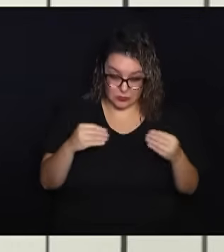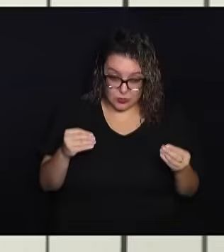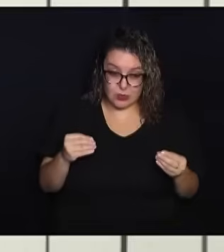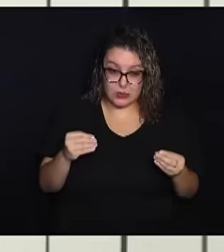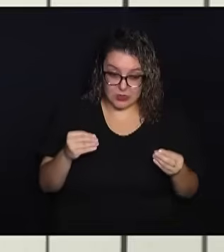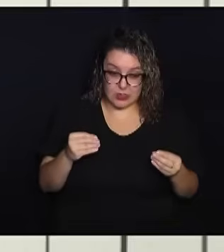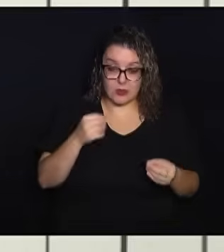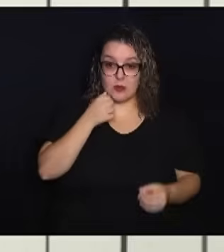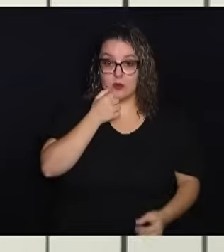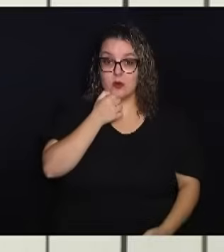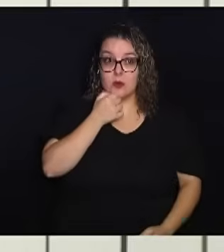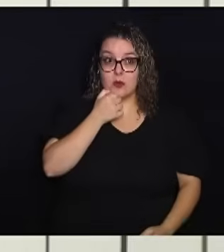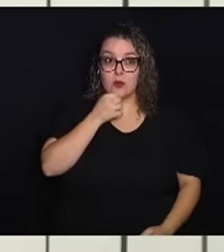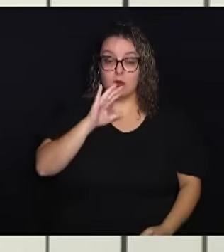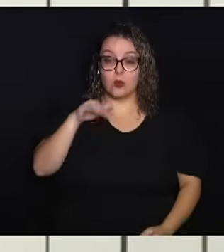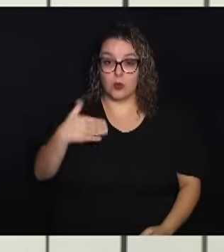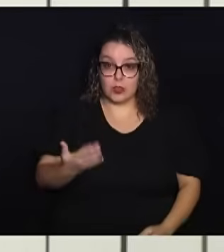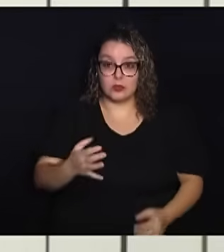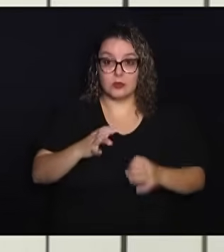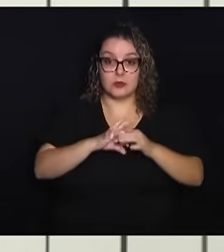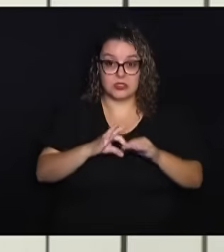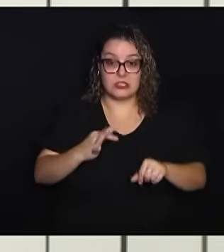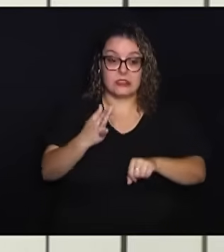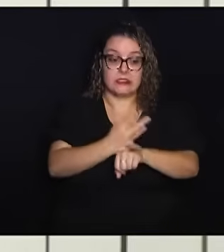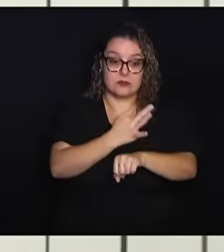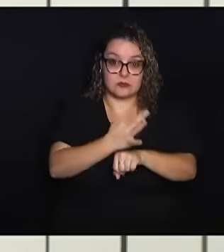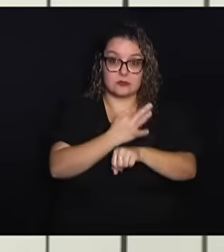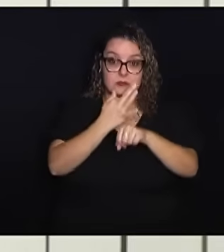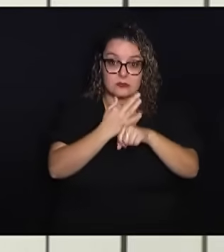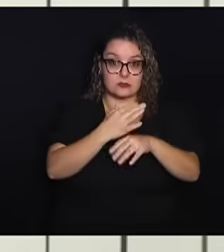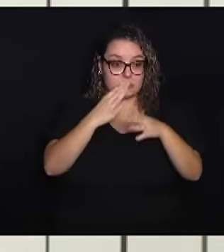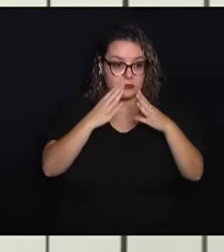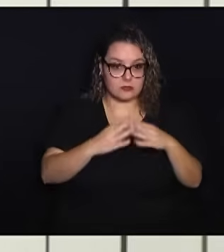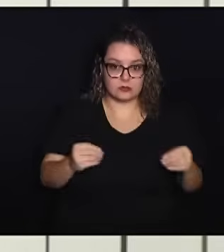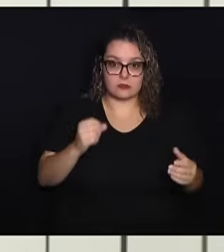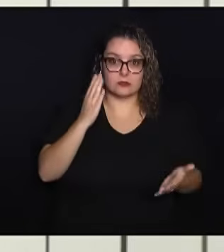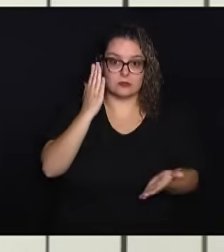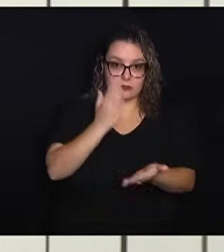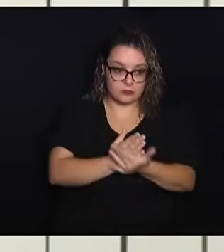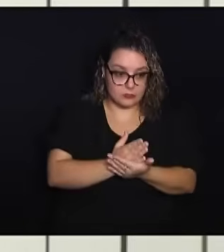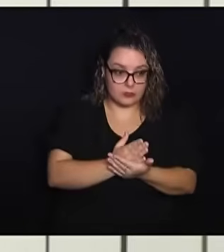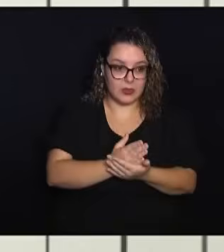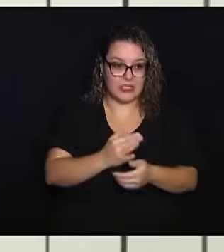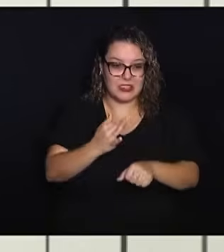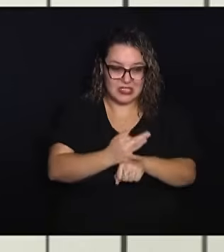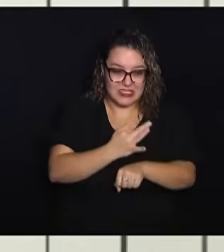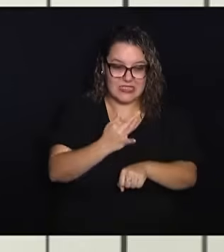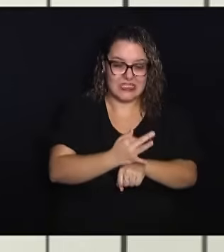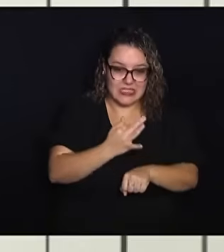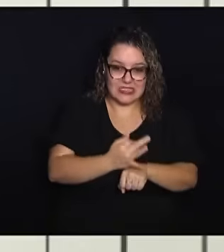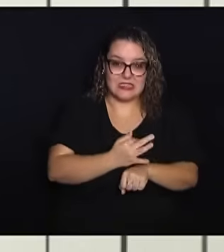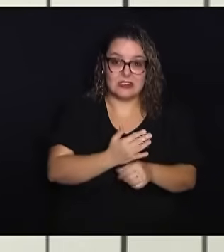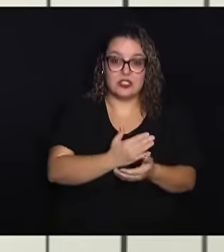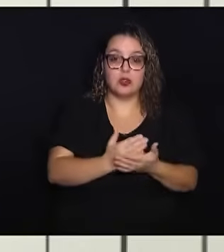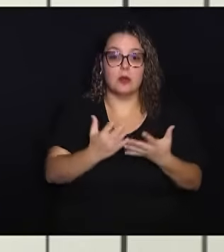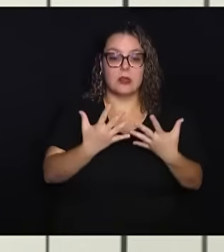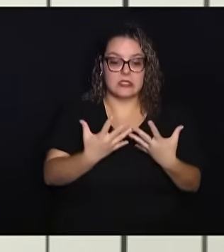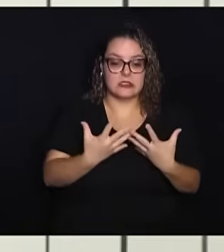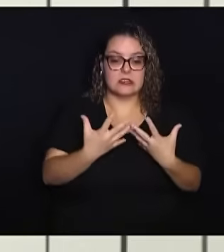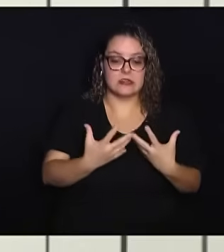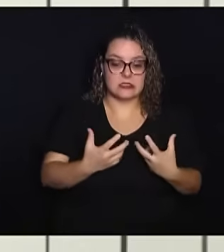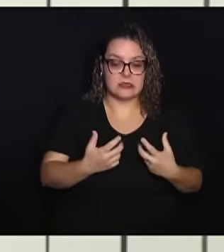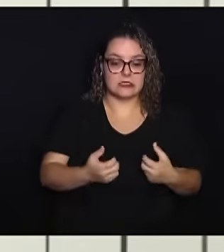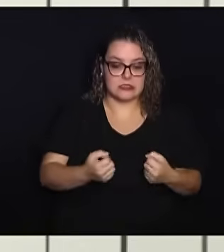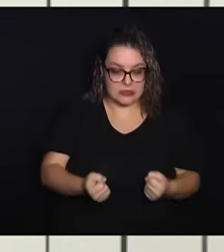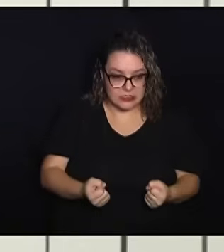gente permite que a resistência desapareça, a gente para de resistir e a gente começa a abrir